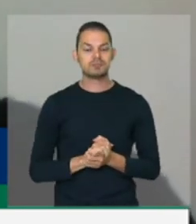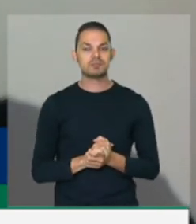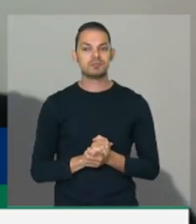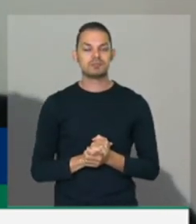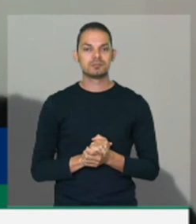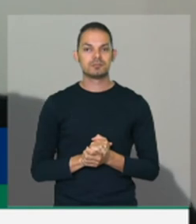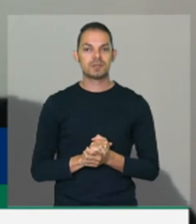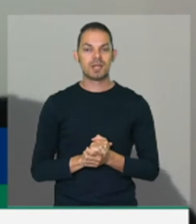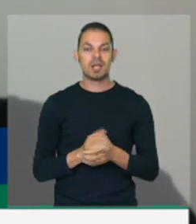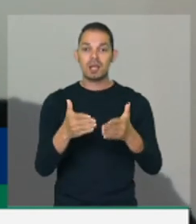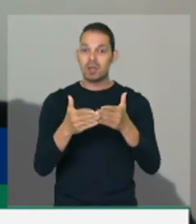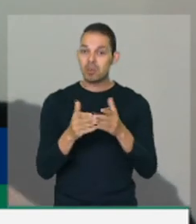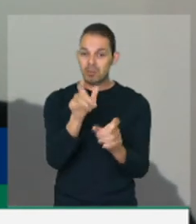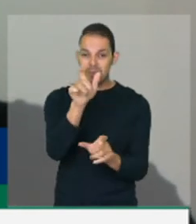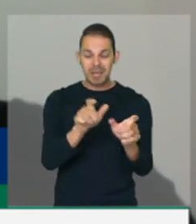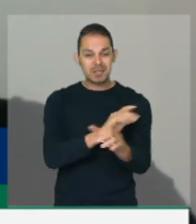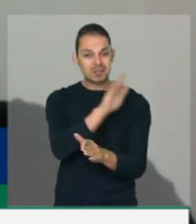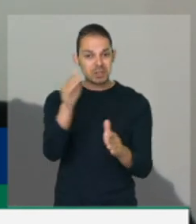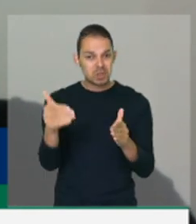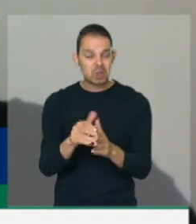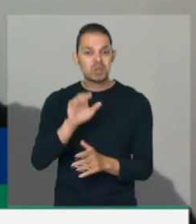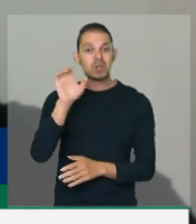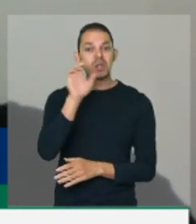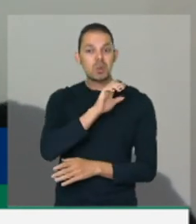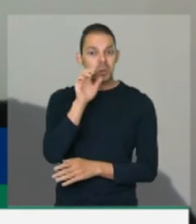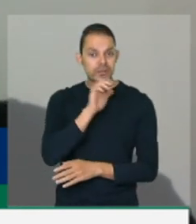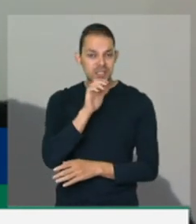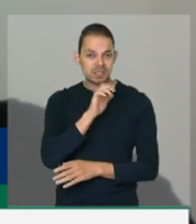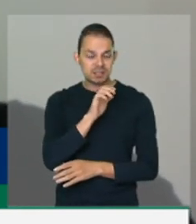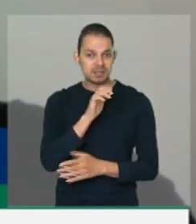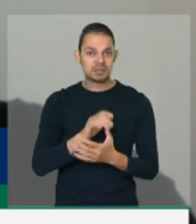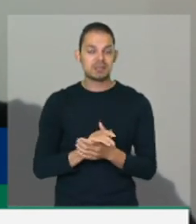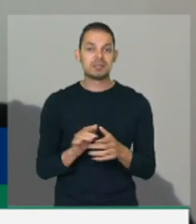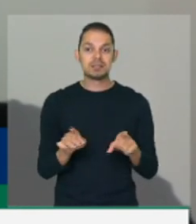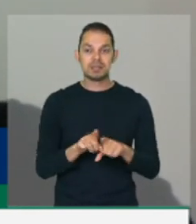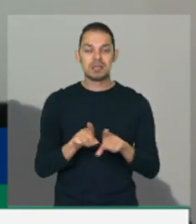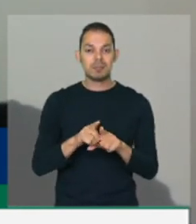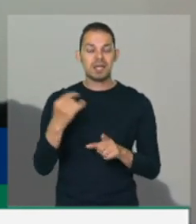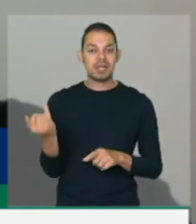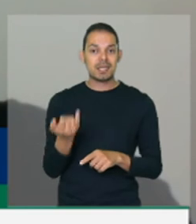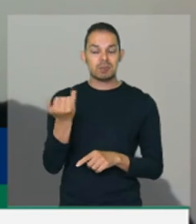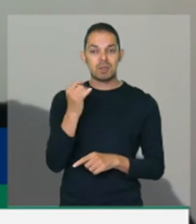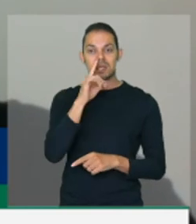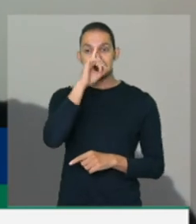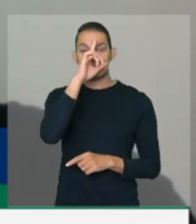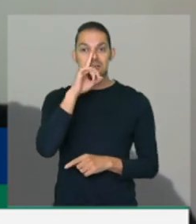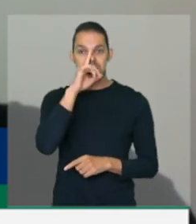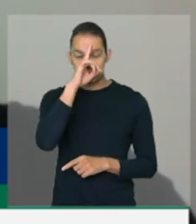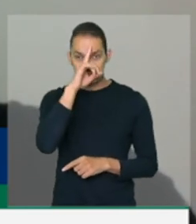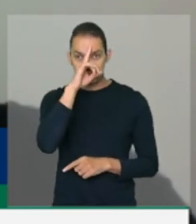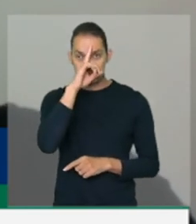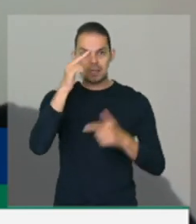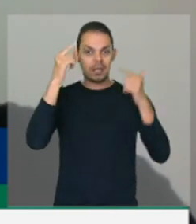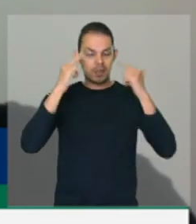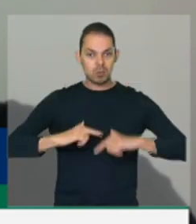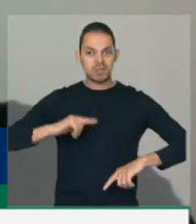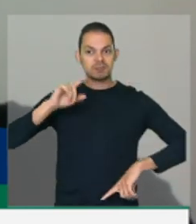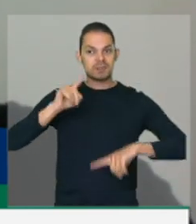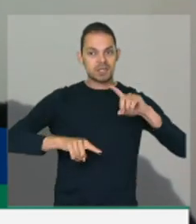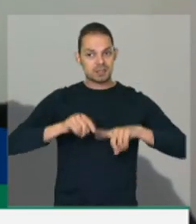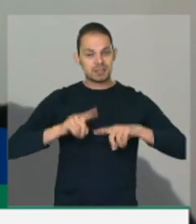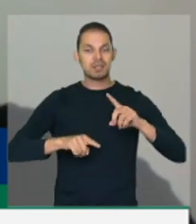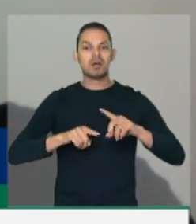eu apelo a todos, por emergência da situação e pela iminência do perigo à nossa imunidade material,